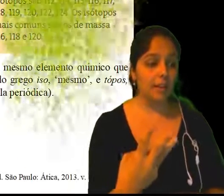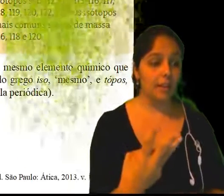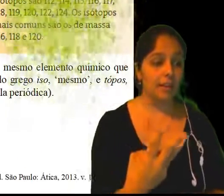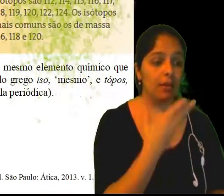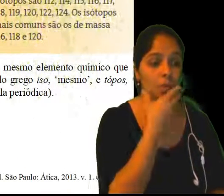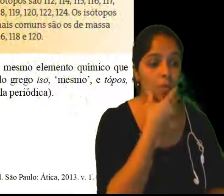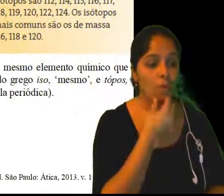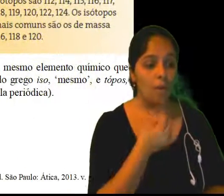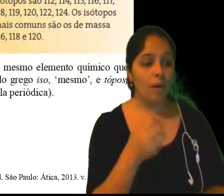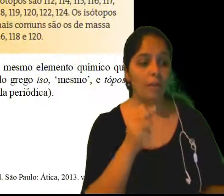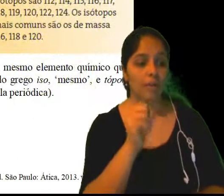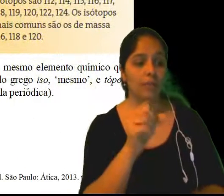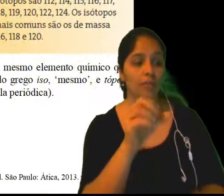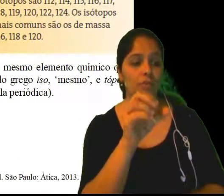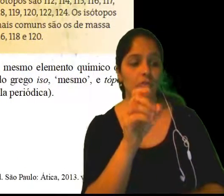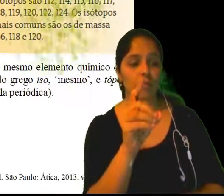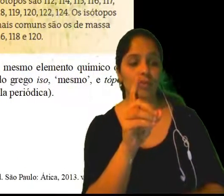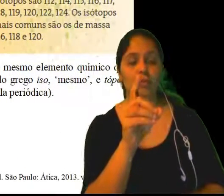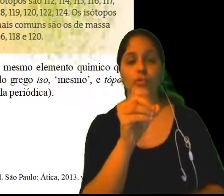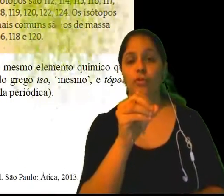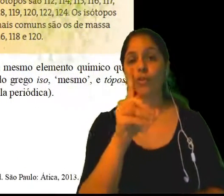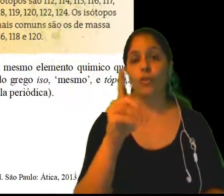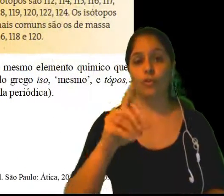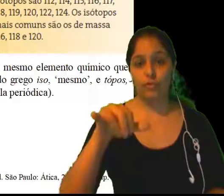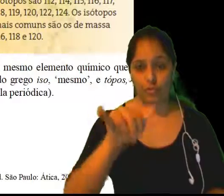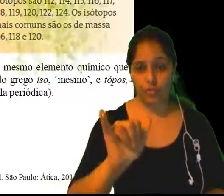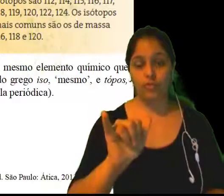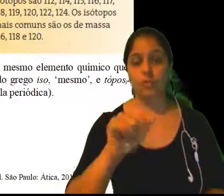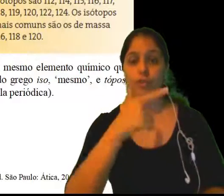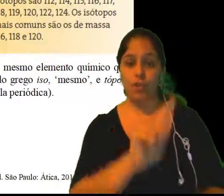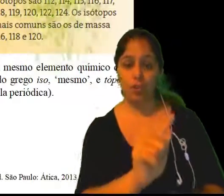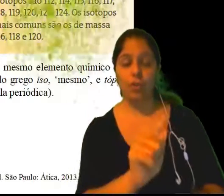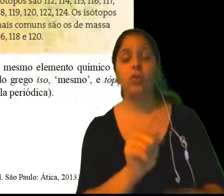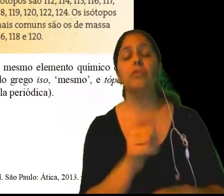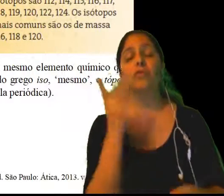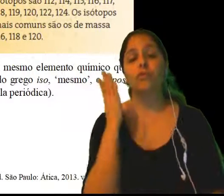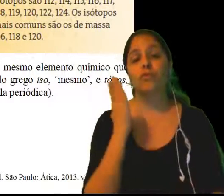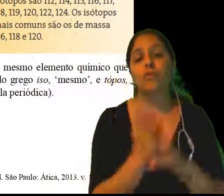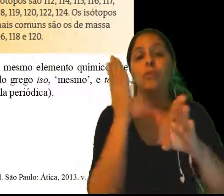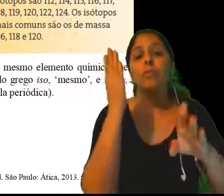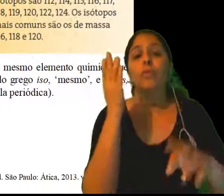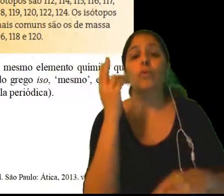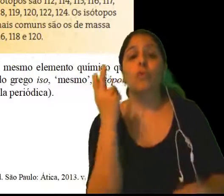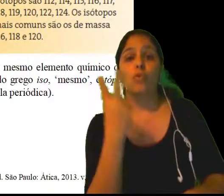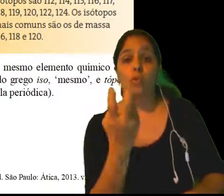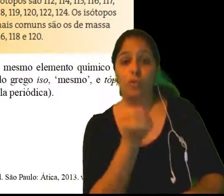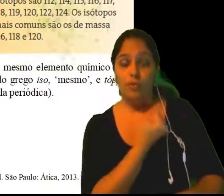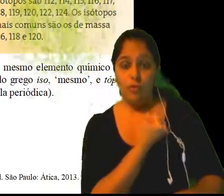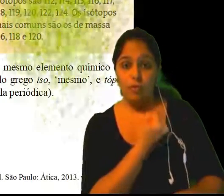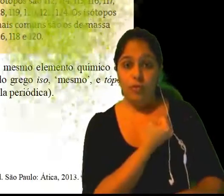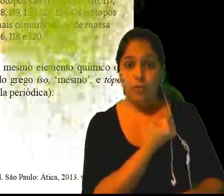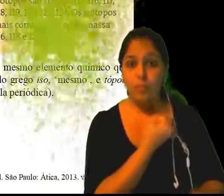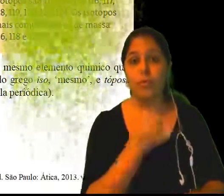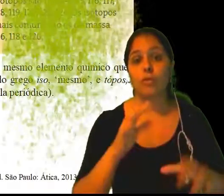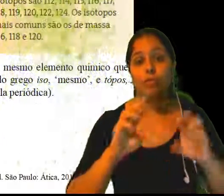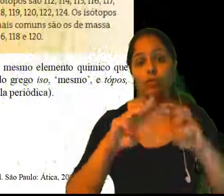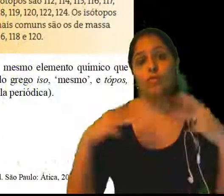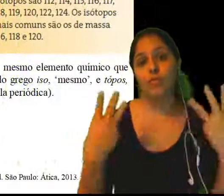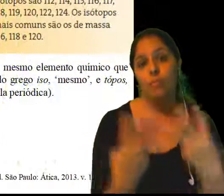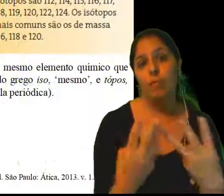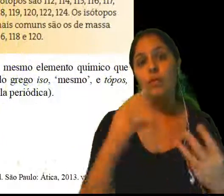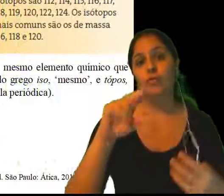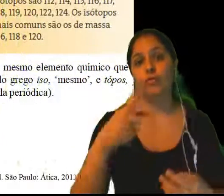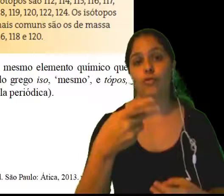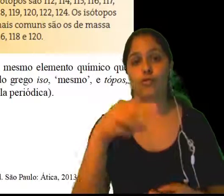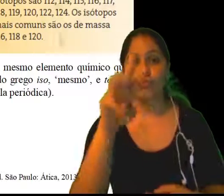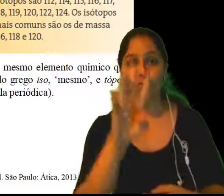1913, Soddy e Richards descobriram duas massas atômicas diferentes para o elemento chumbo, enquanto